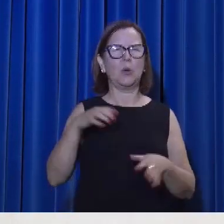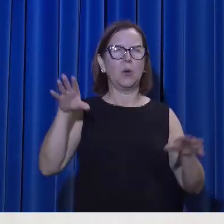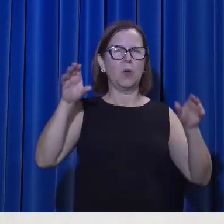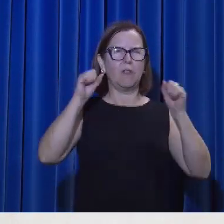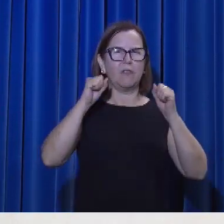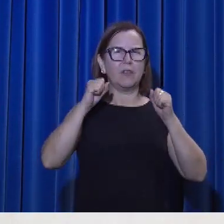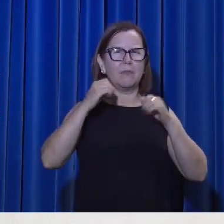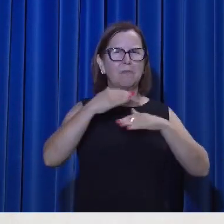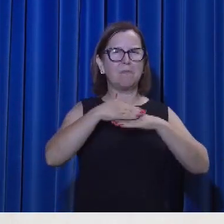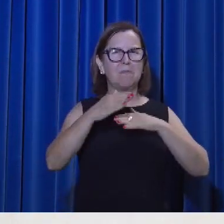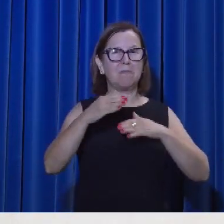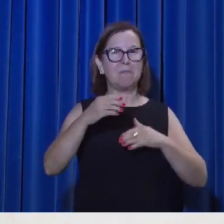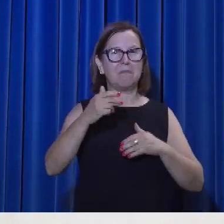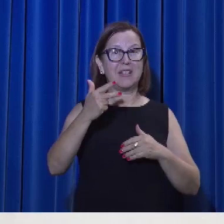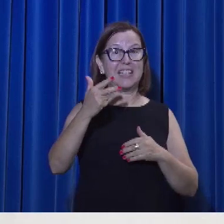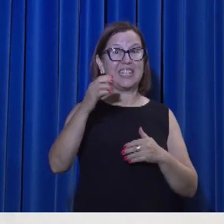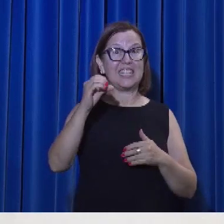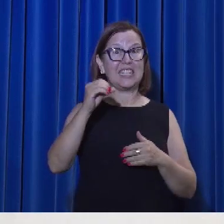30 anos.